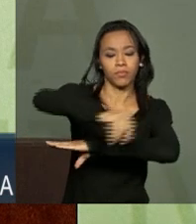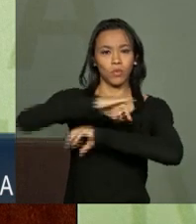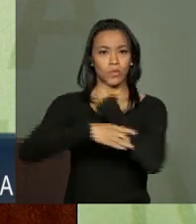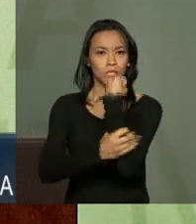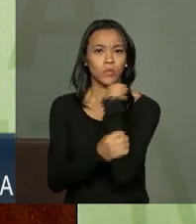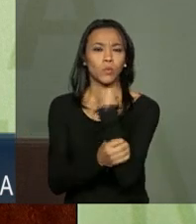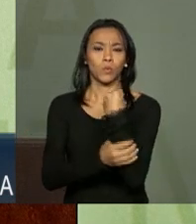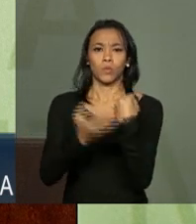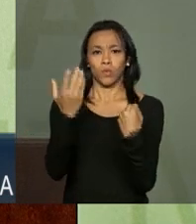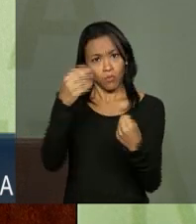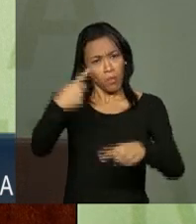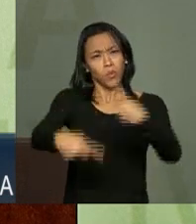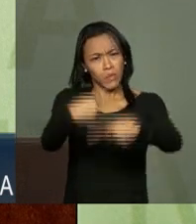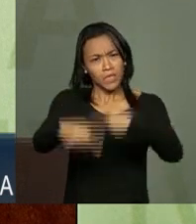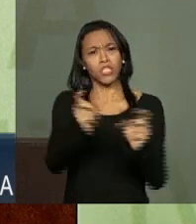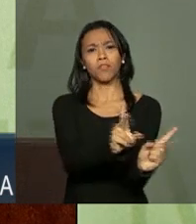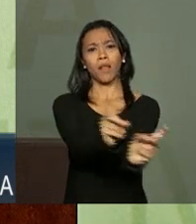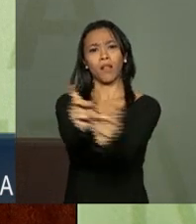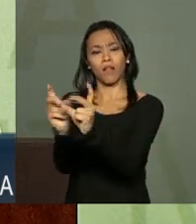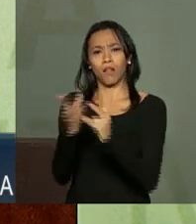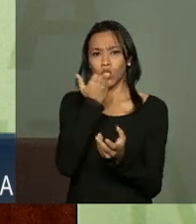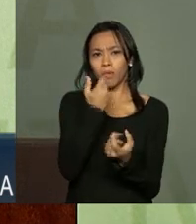produção, política de comercialização.